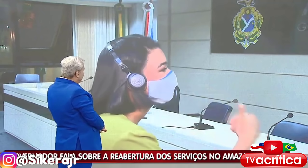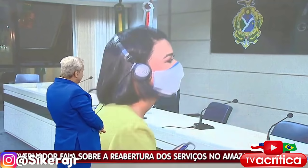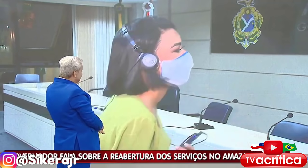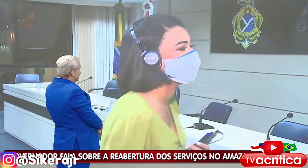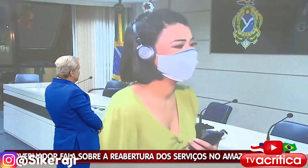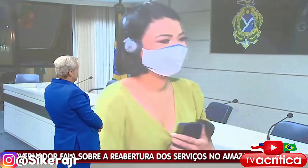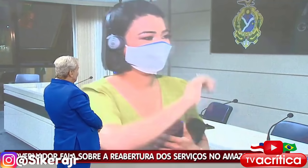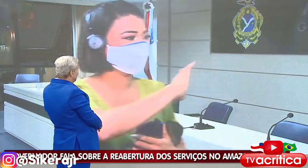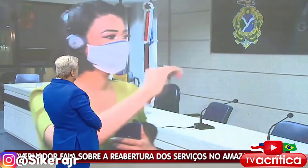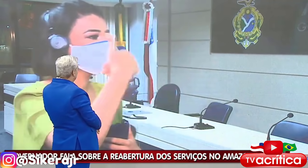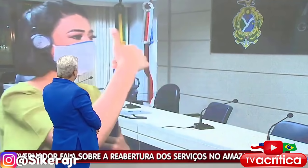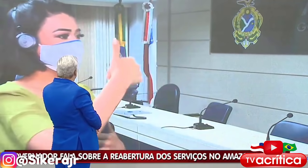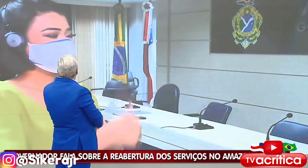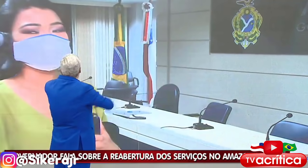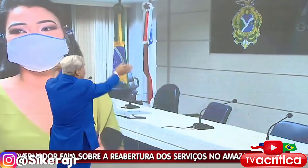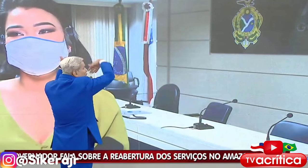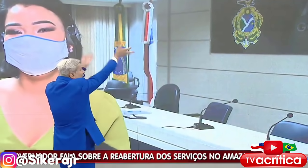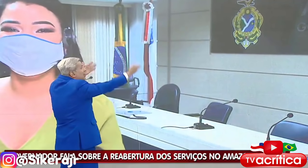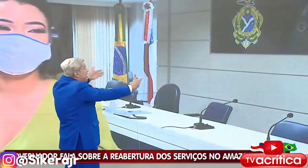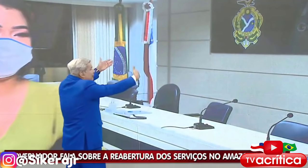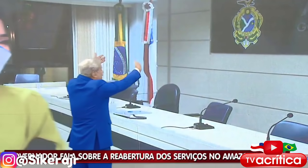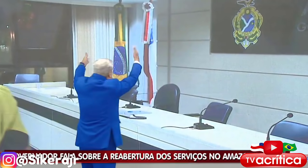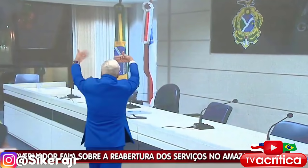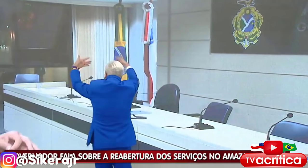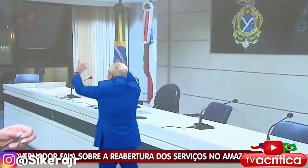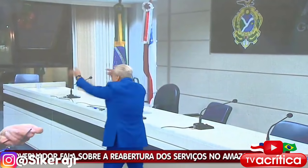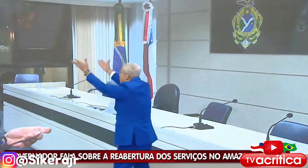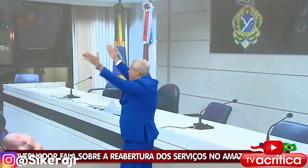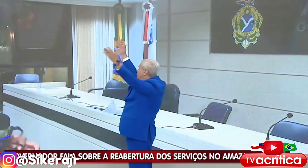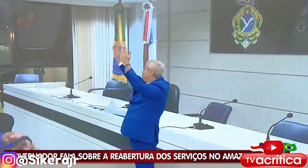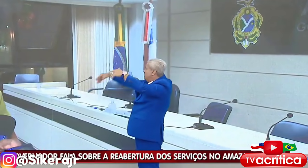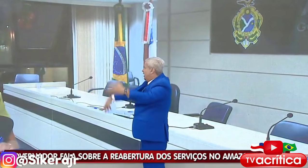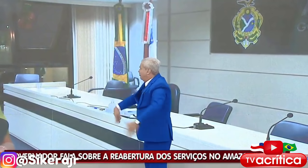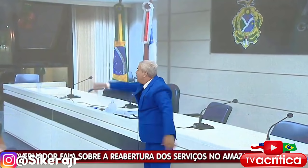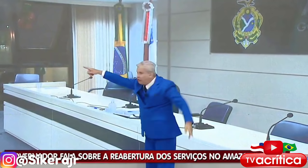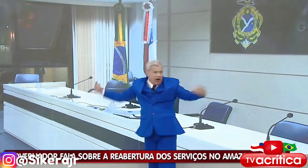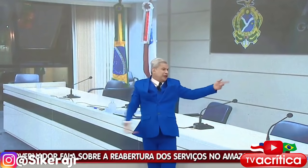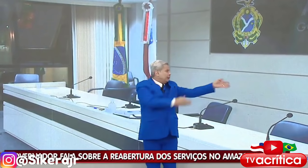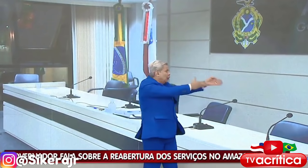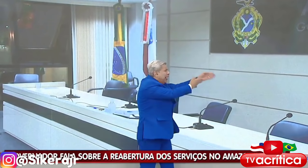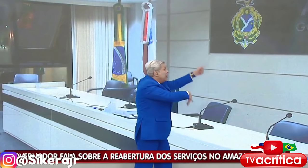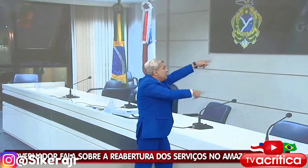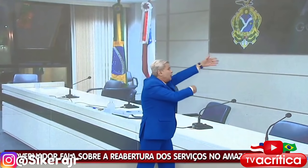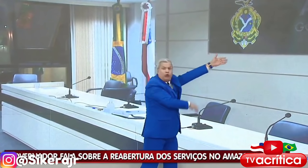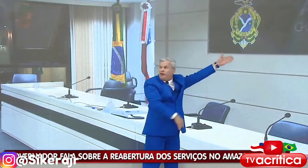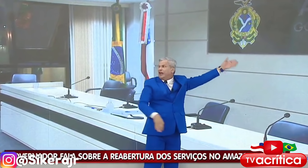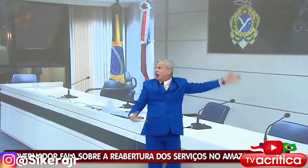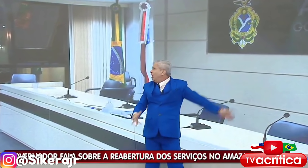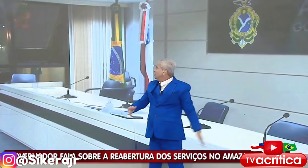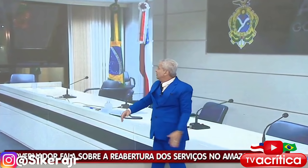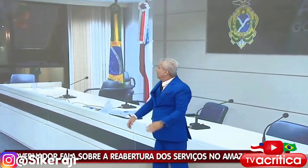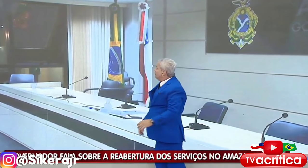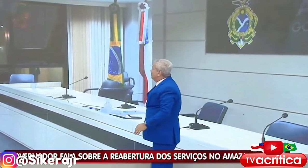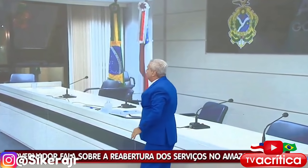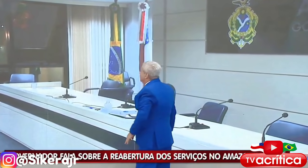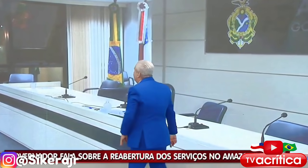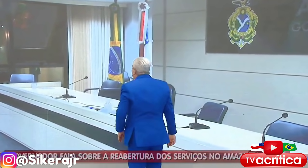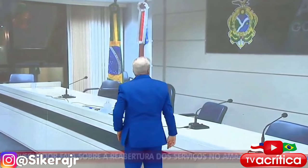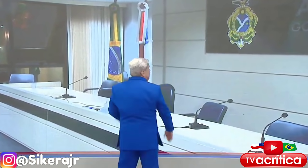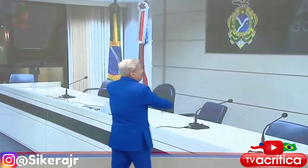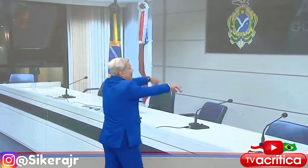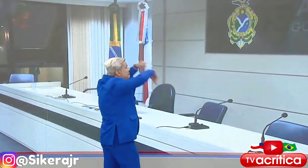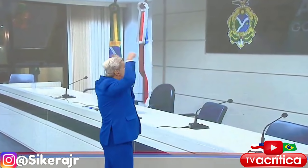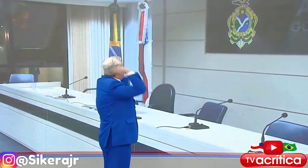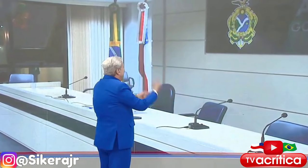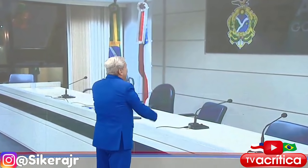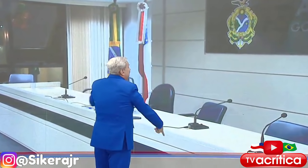Tá? Isso. Não fala! Não é pra se despedir, não, meu miserável! Volte pro lugar! Segura o governador!